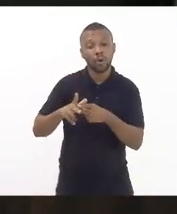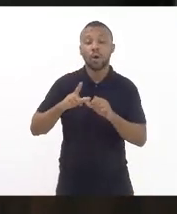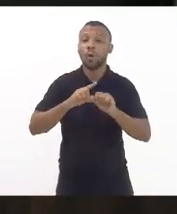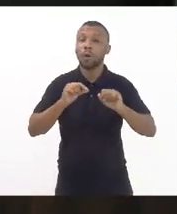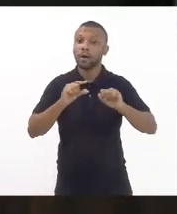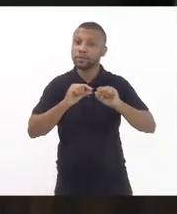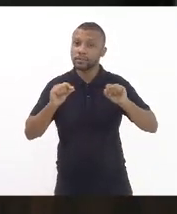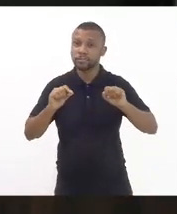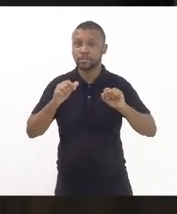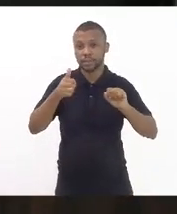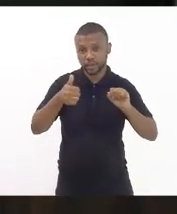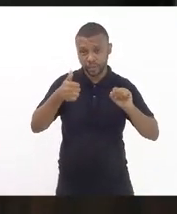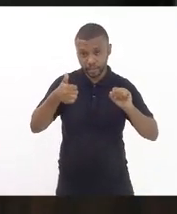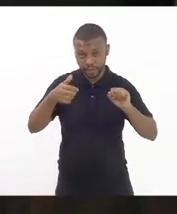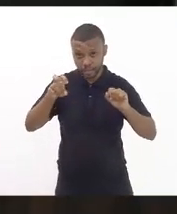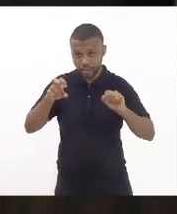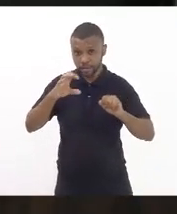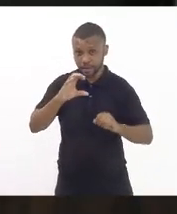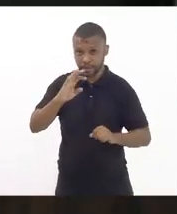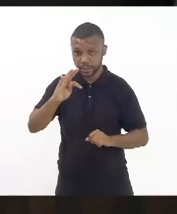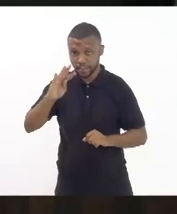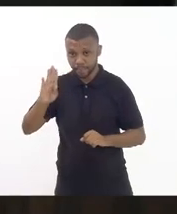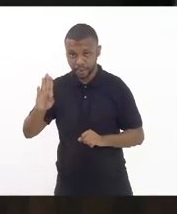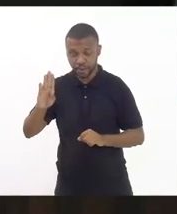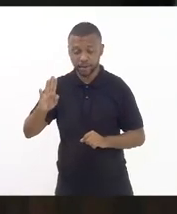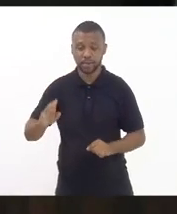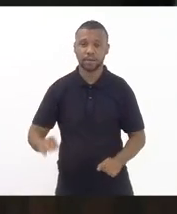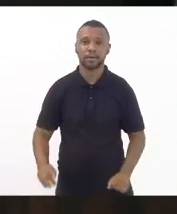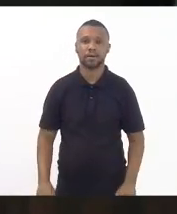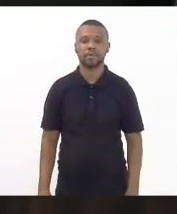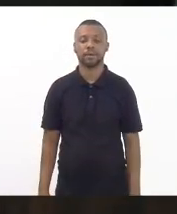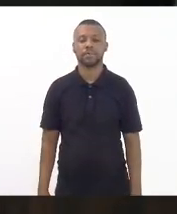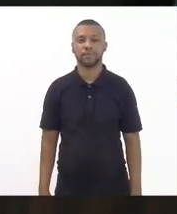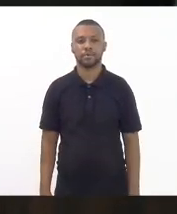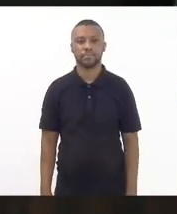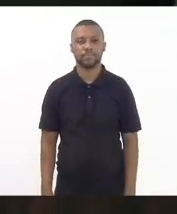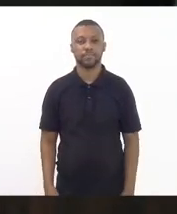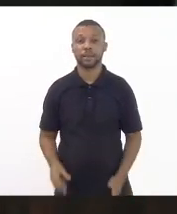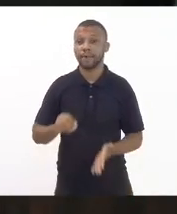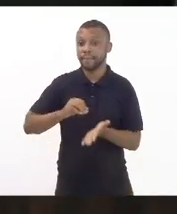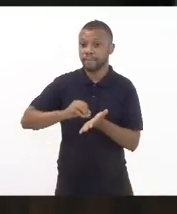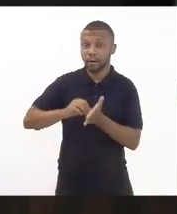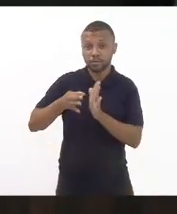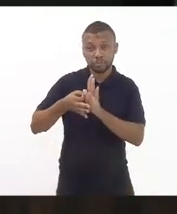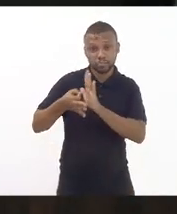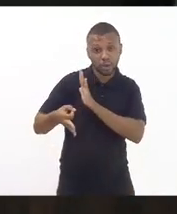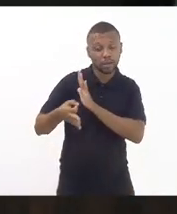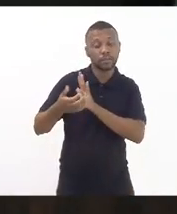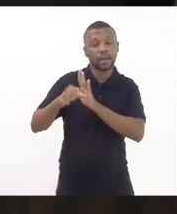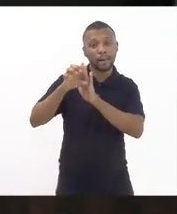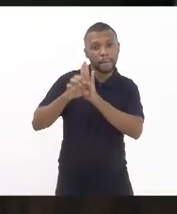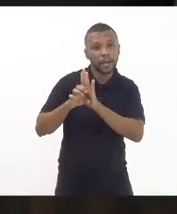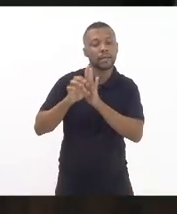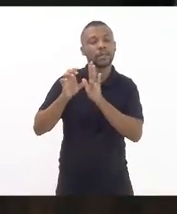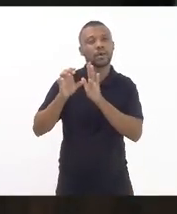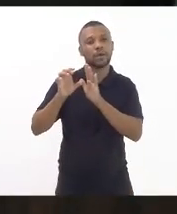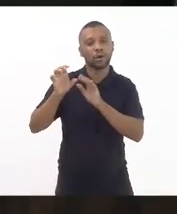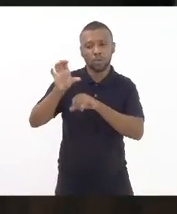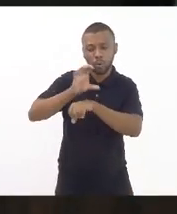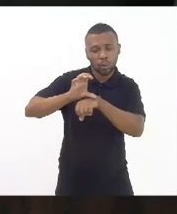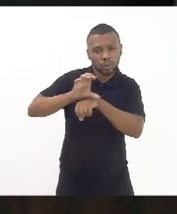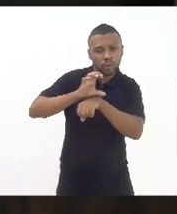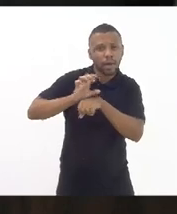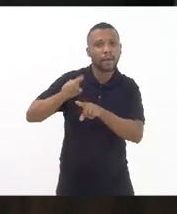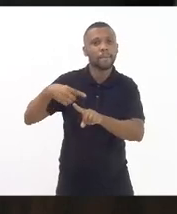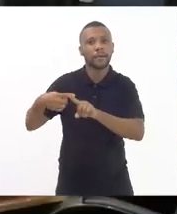5º do CTB, da outras providências. Pendendo de parecer da Comissão de Emendas Condicionais e Veto. Deputado Marcelo Dino,